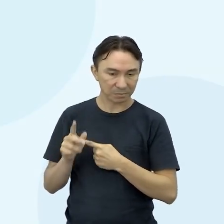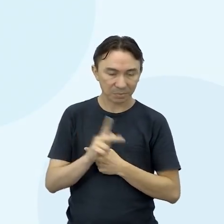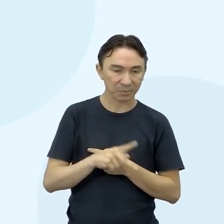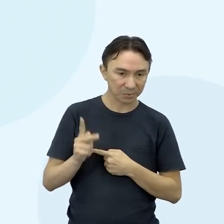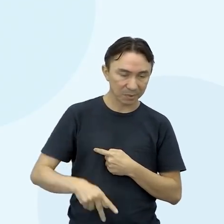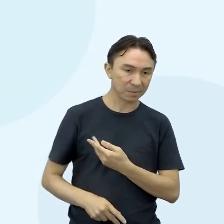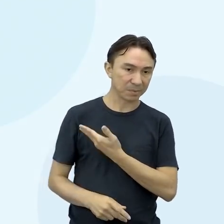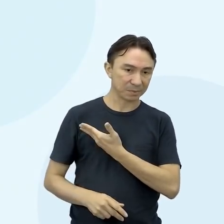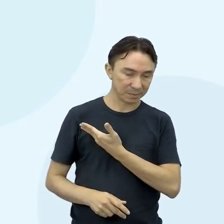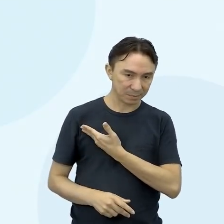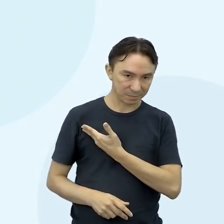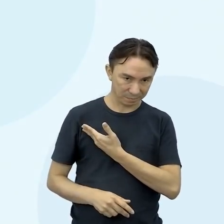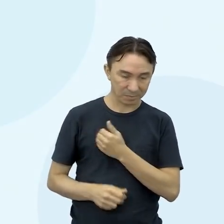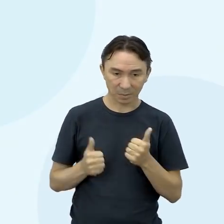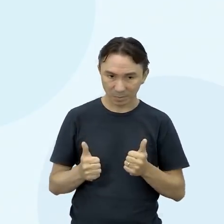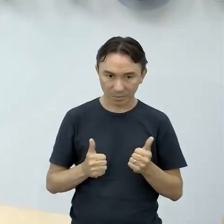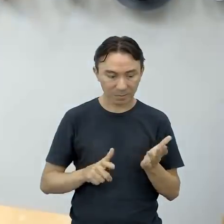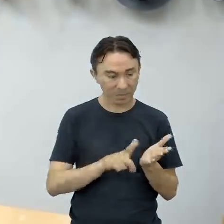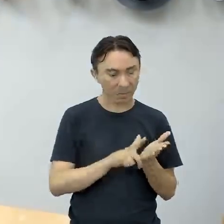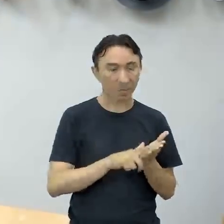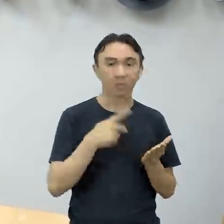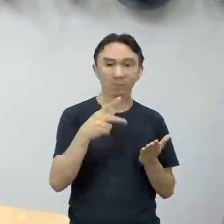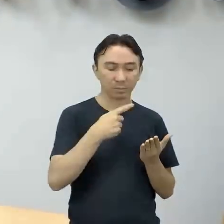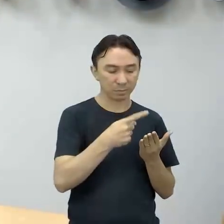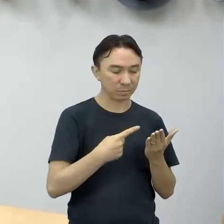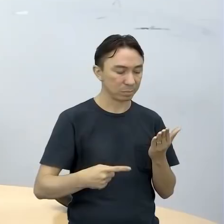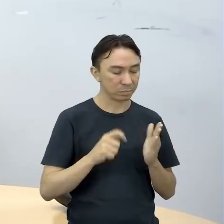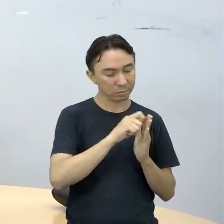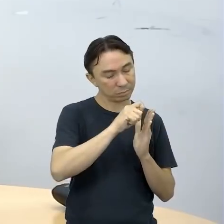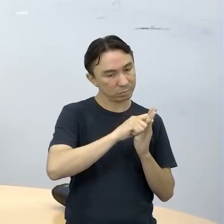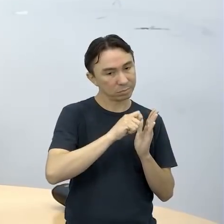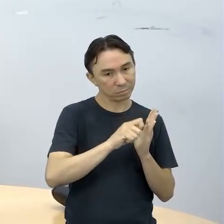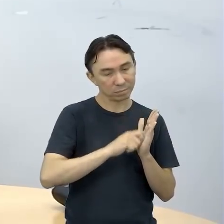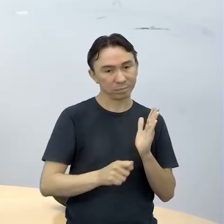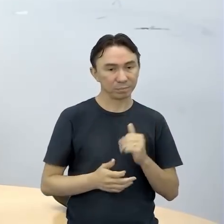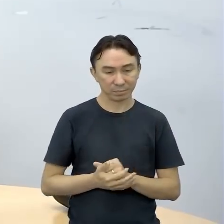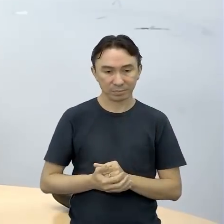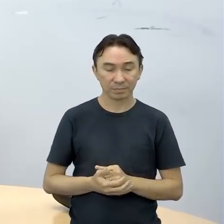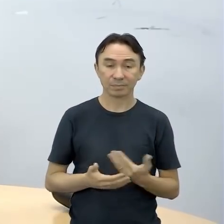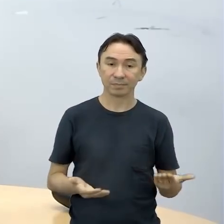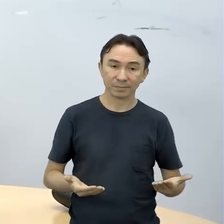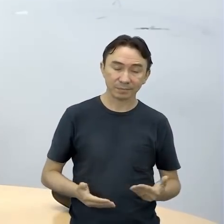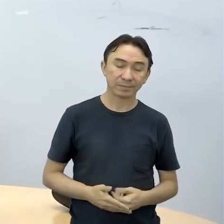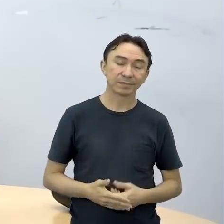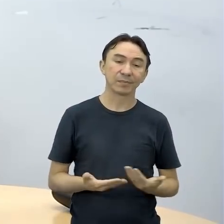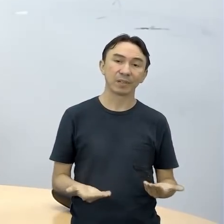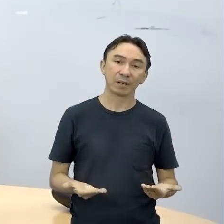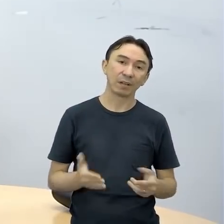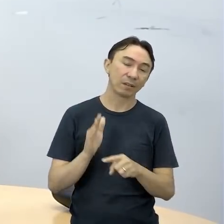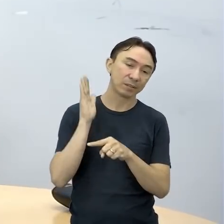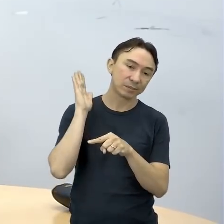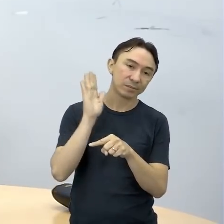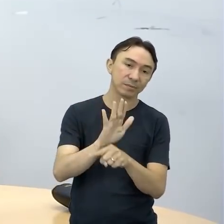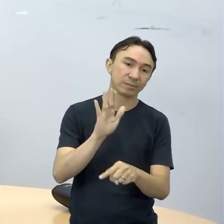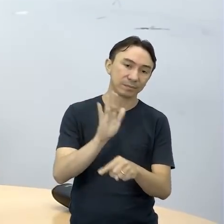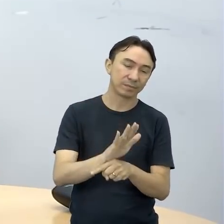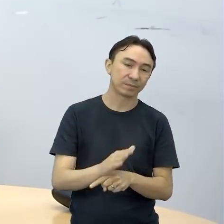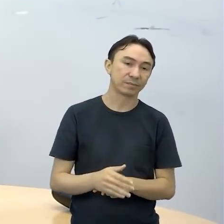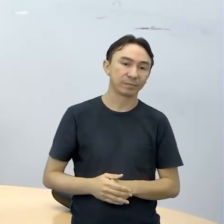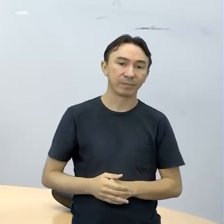pares e registrar no seu diário de bordo. Grazi? Esperamos, então, ter contribuído aí para a